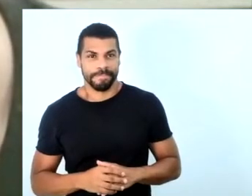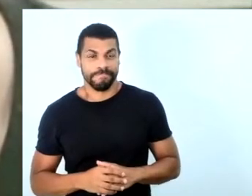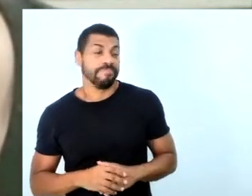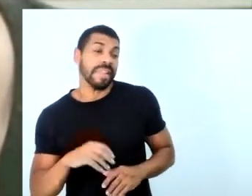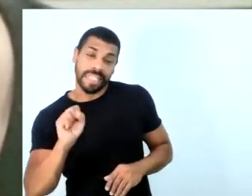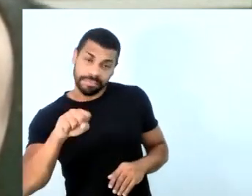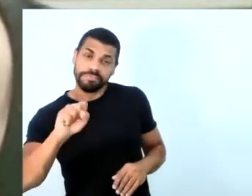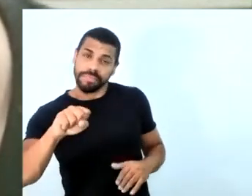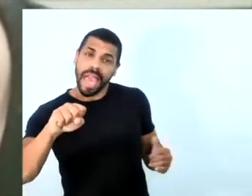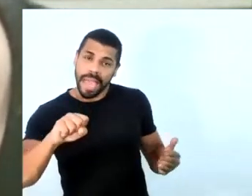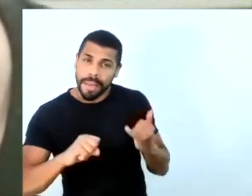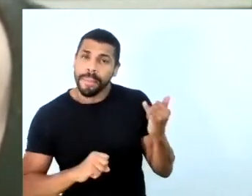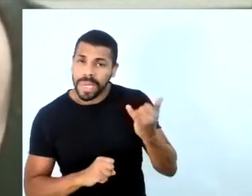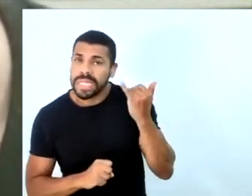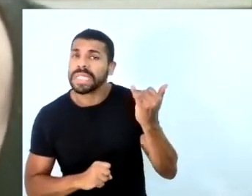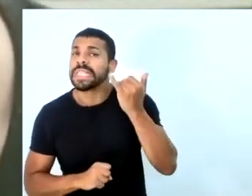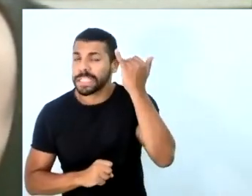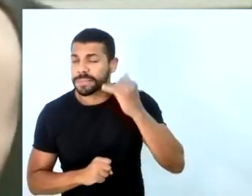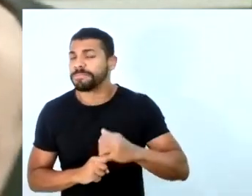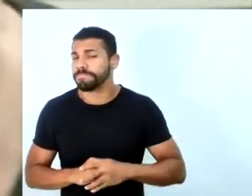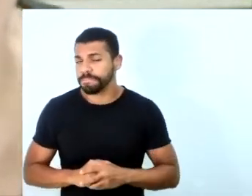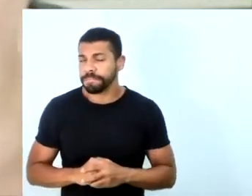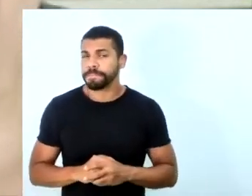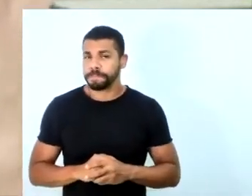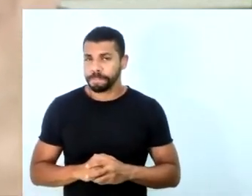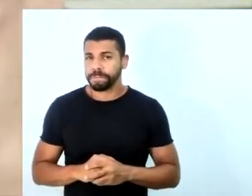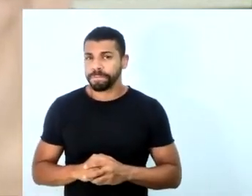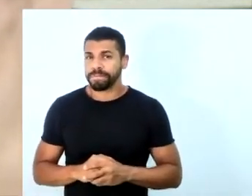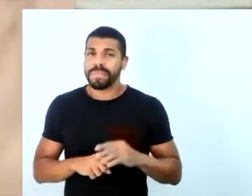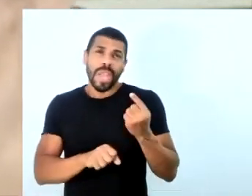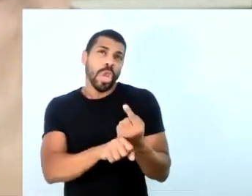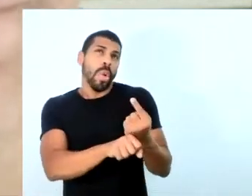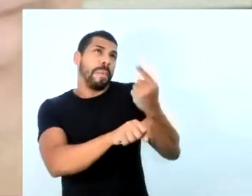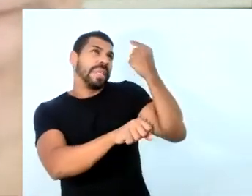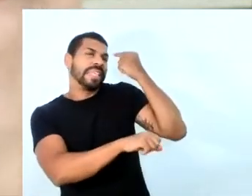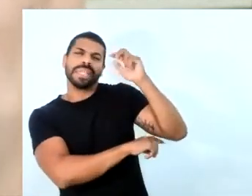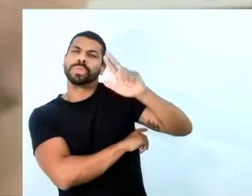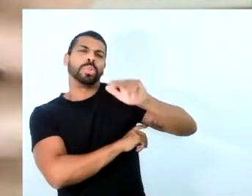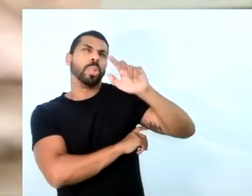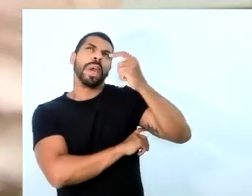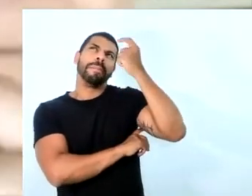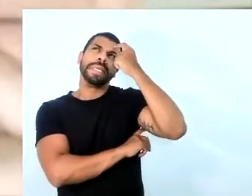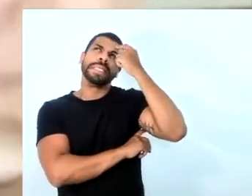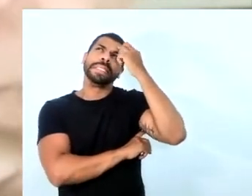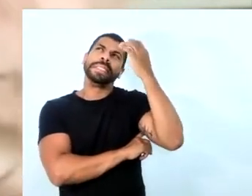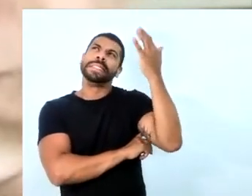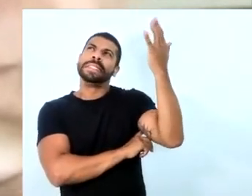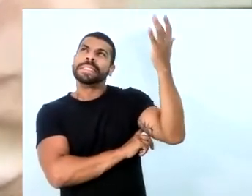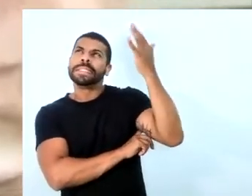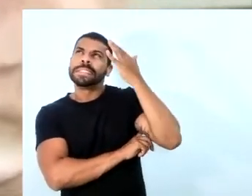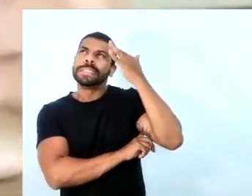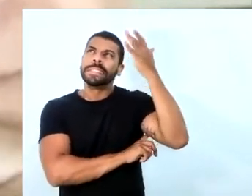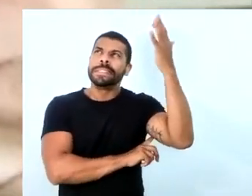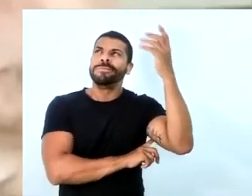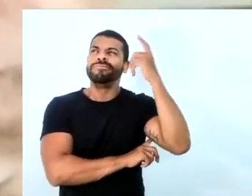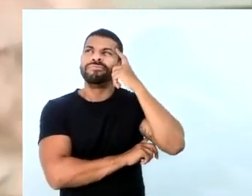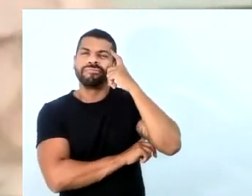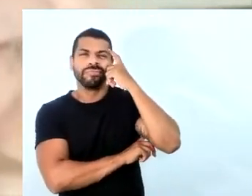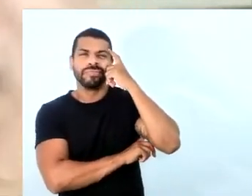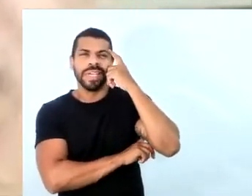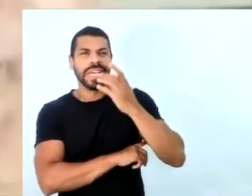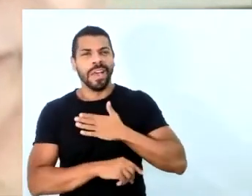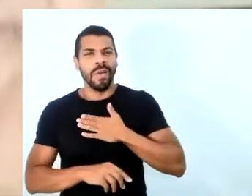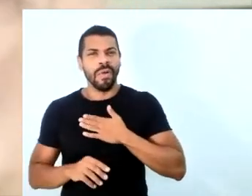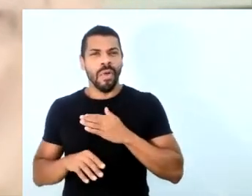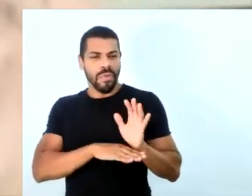Para mim é importante, sim. Para mim é importante porque era algo que eu não podia imaginar que eu podia fazer. Então, assim,